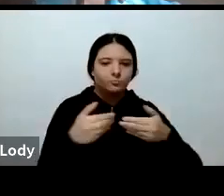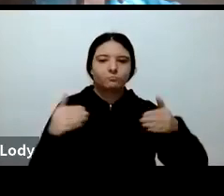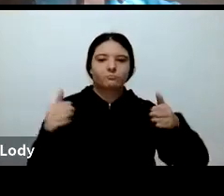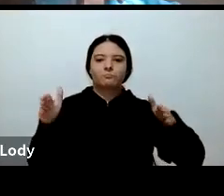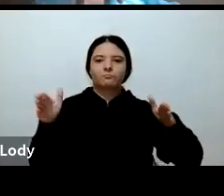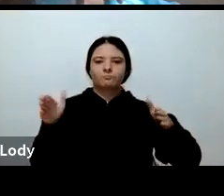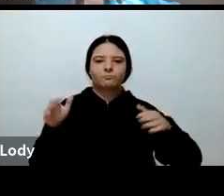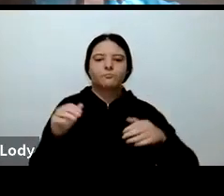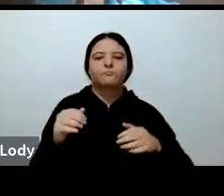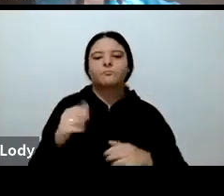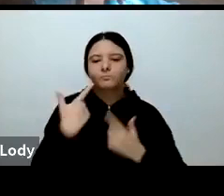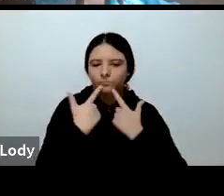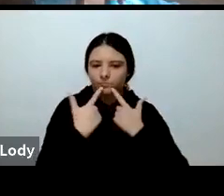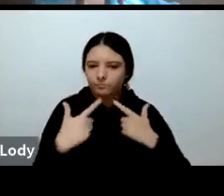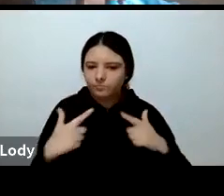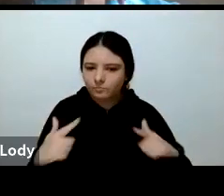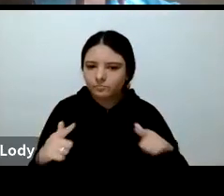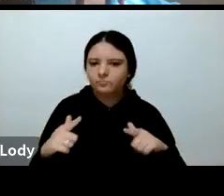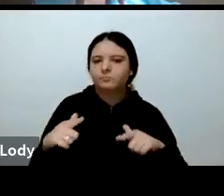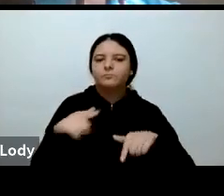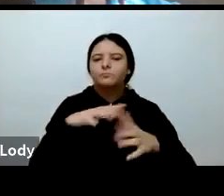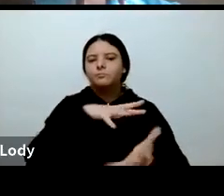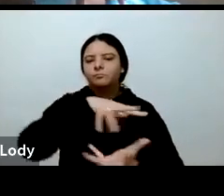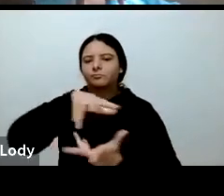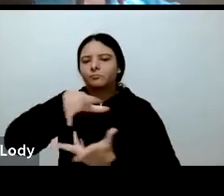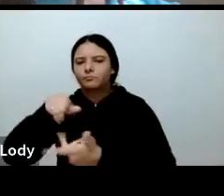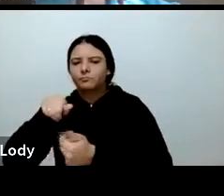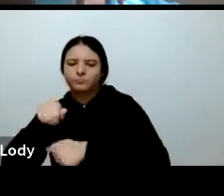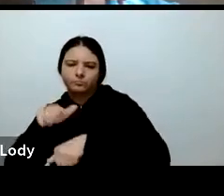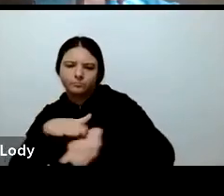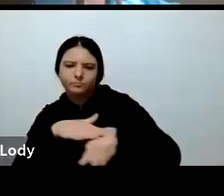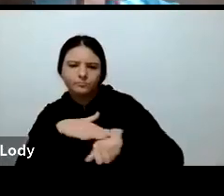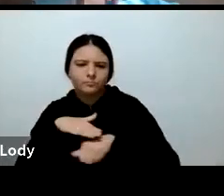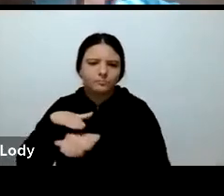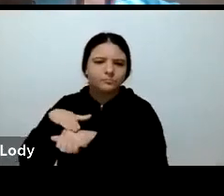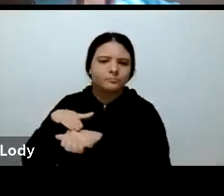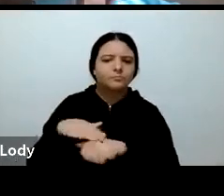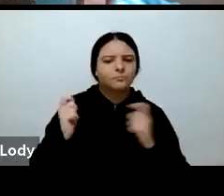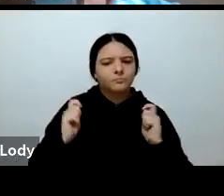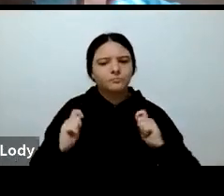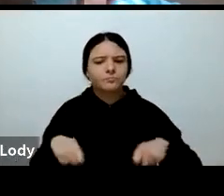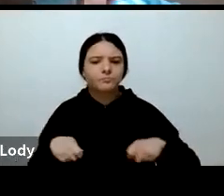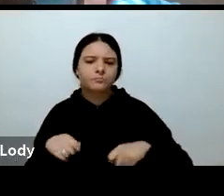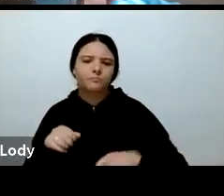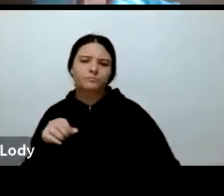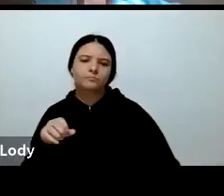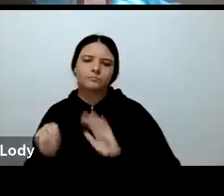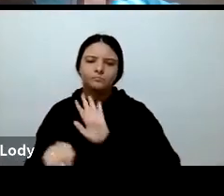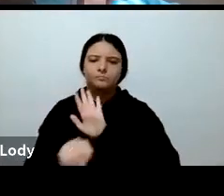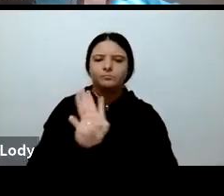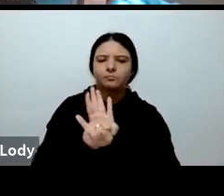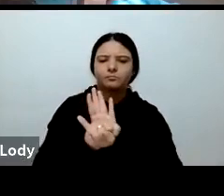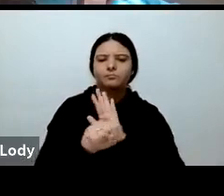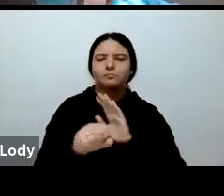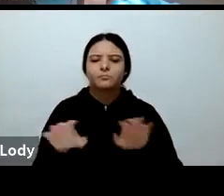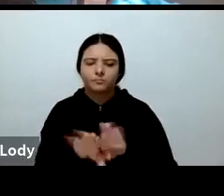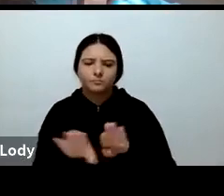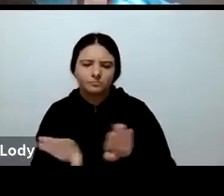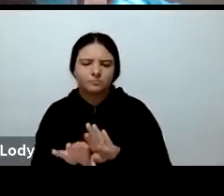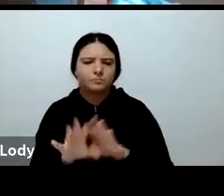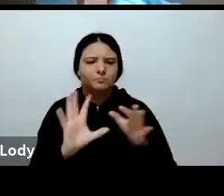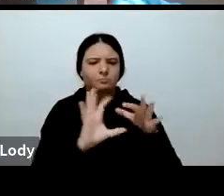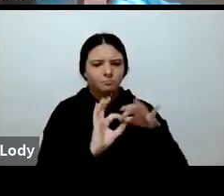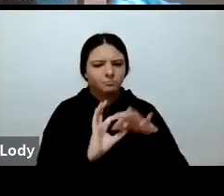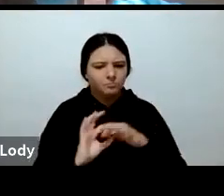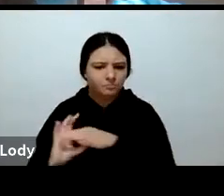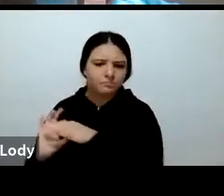que a linguagem é para agir no mundo, né, que a competência simbólica, né, envolve, né, a intervenção no seu contexto, se a gente